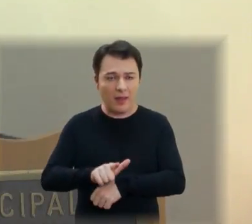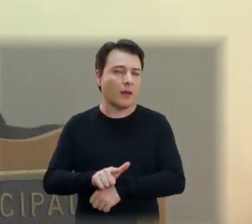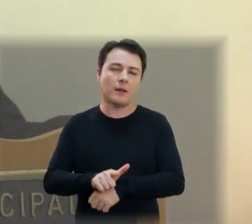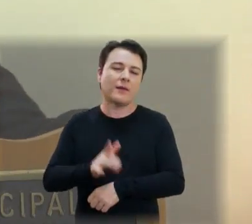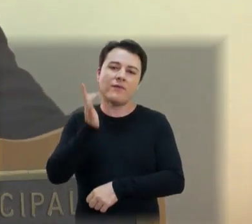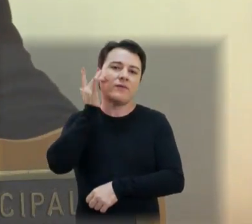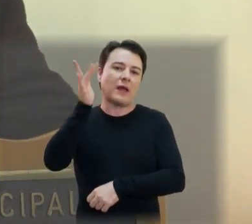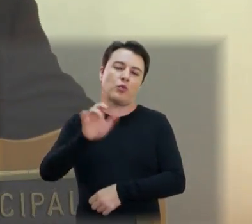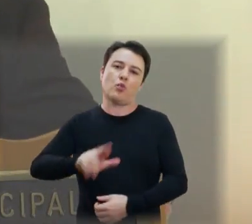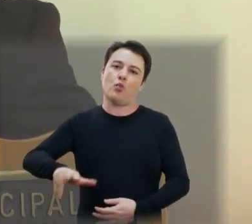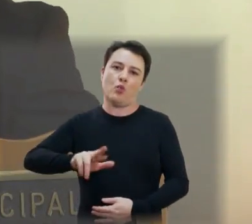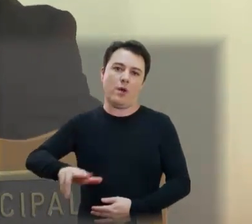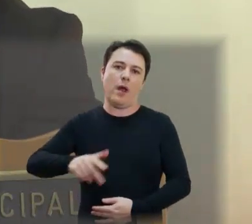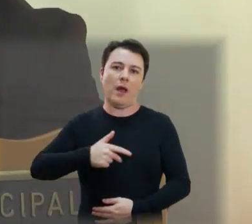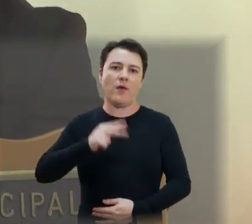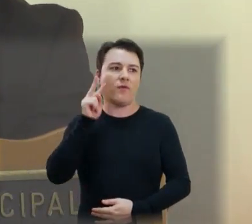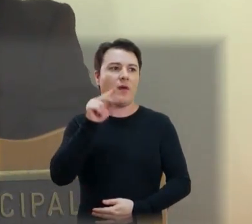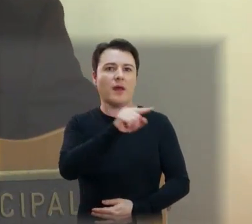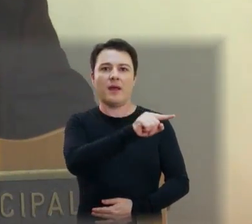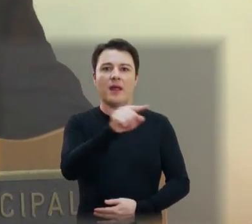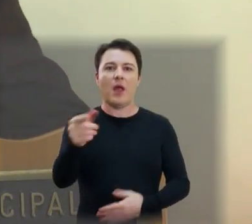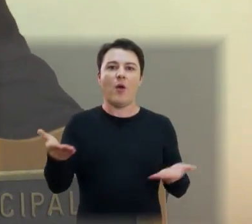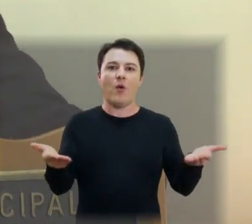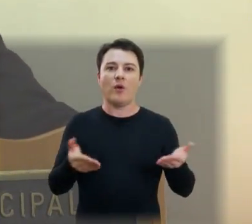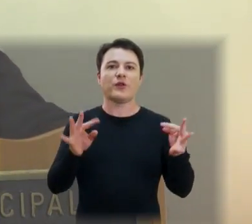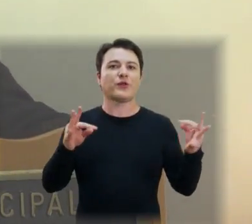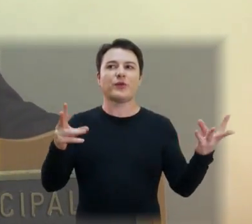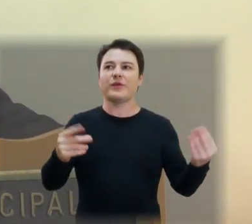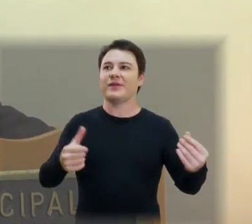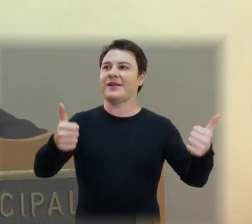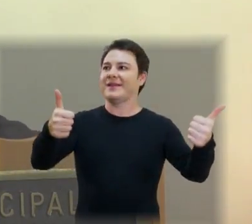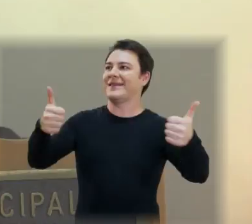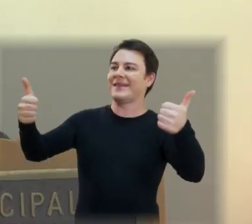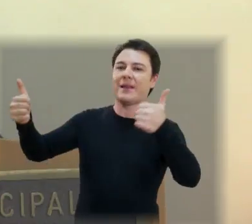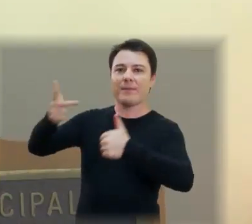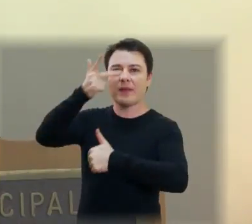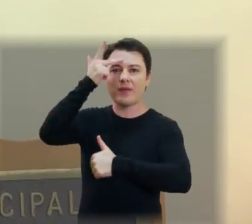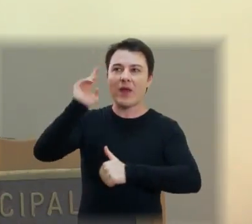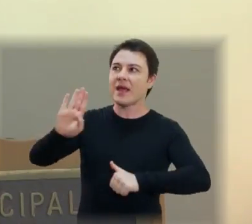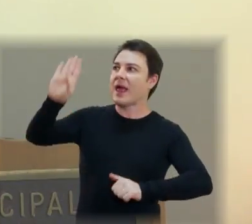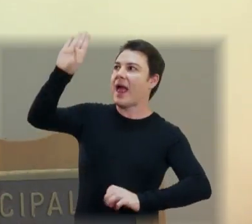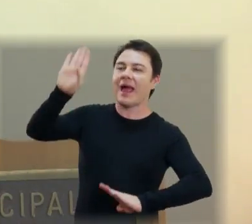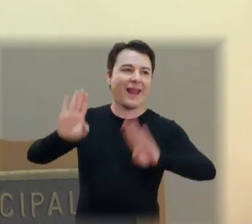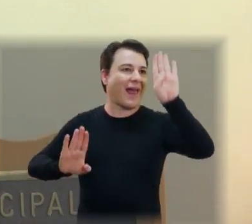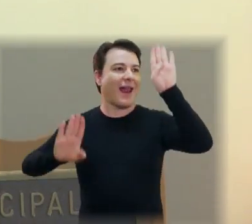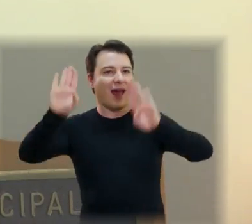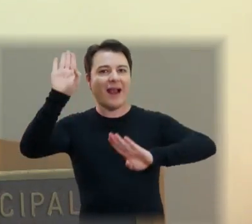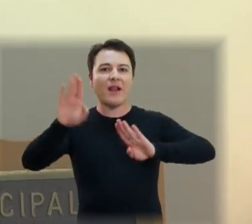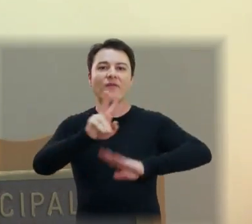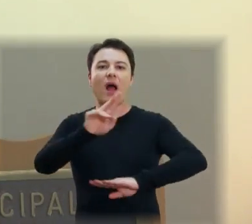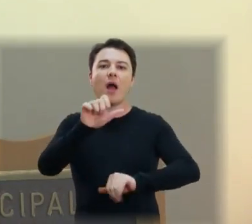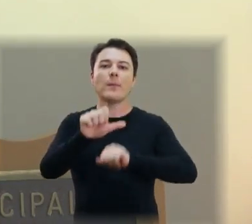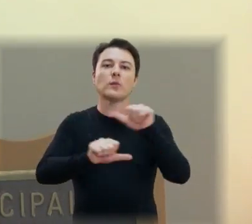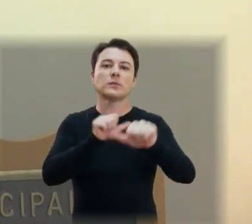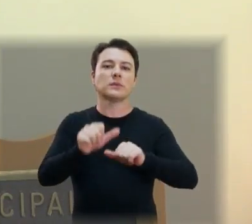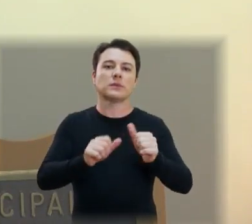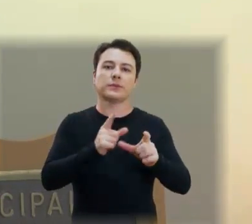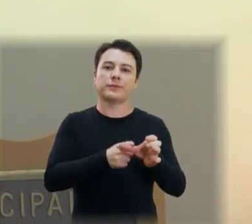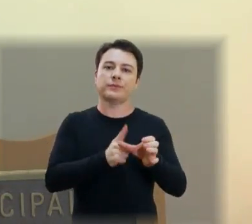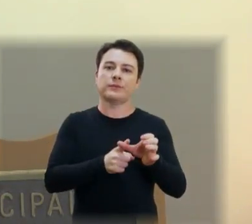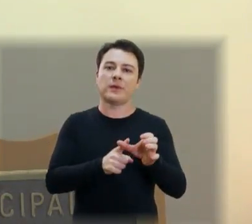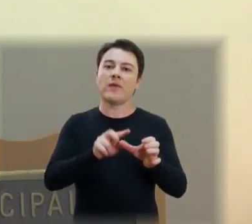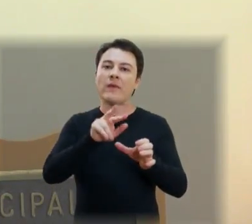vendo lá fora, todo mundo é bonzinho. Todo mundo quer mudar a cidade, vai mudar os bairros. Ao contrário.